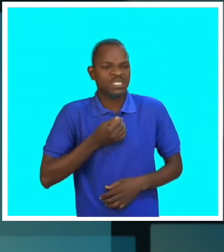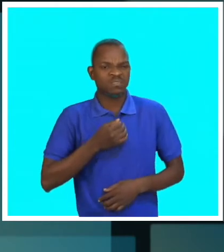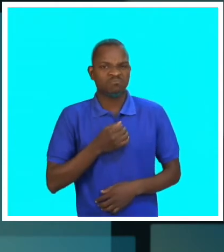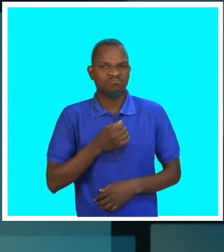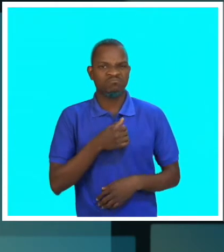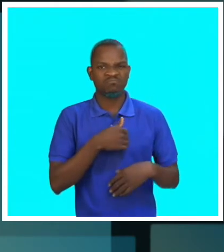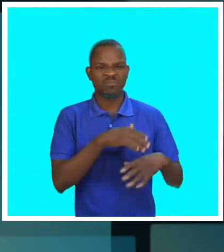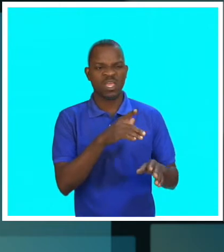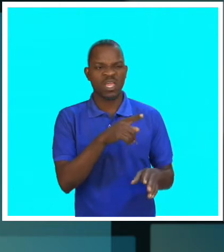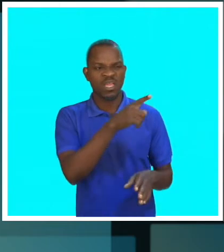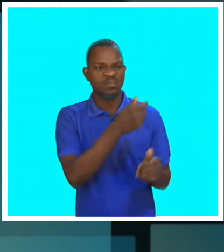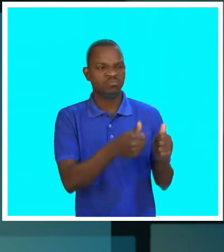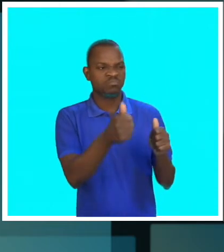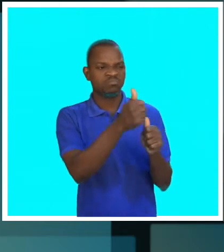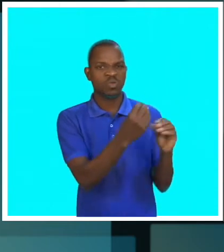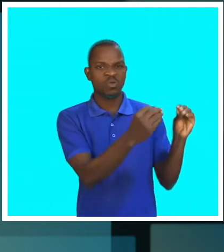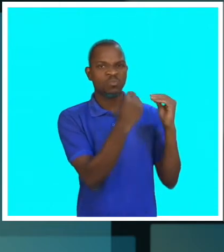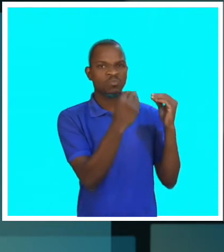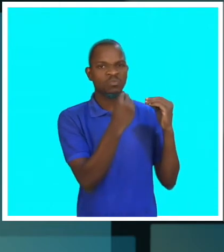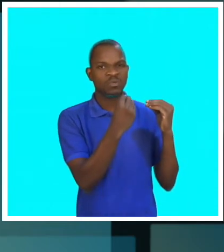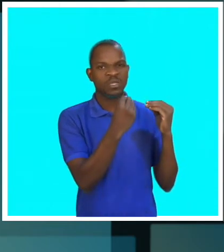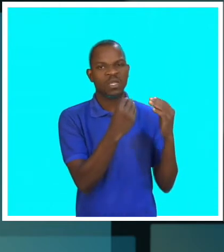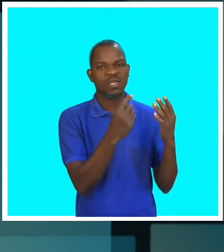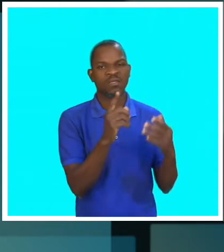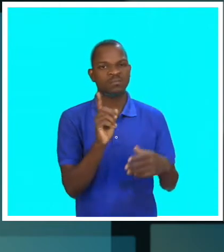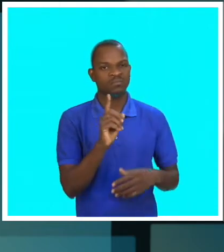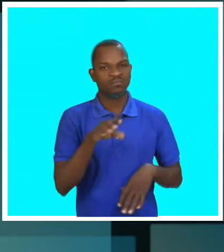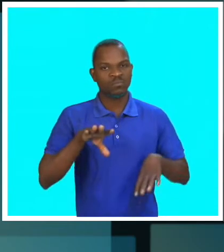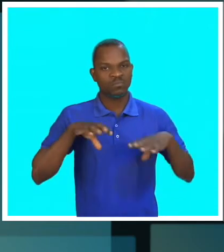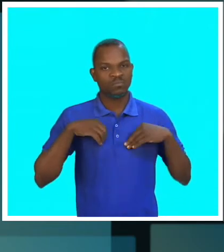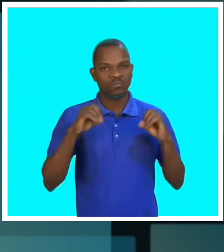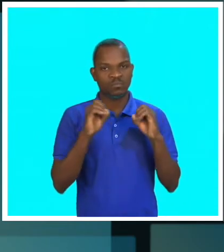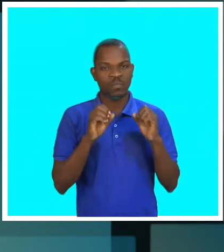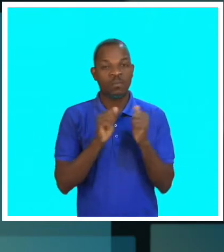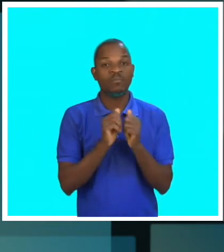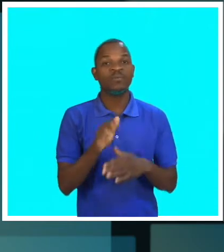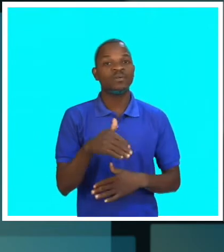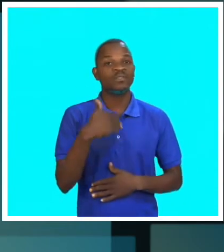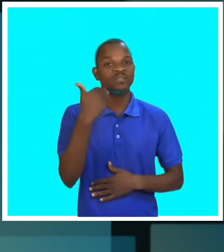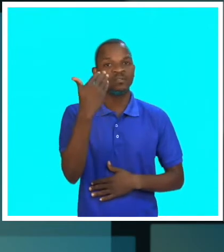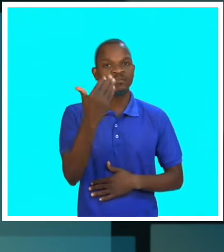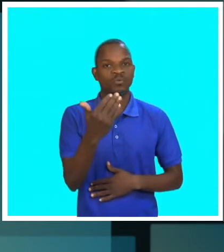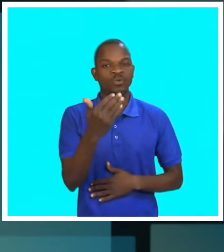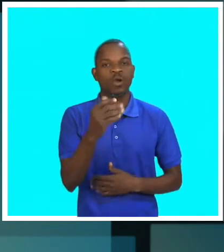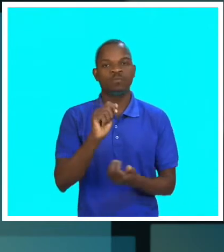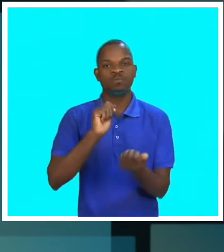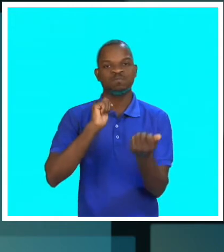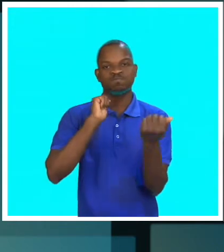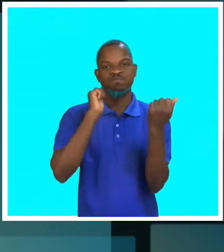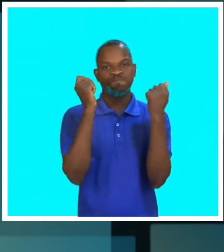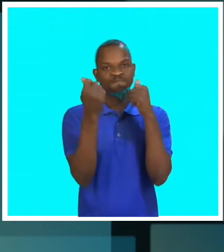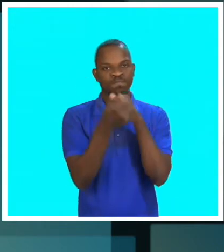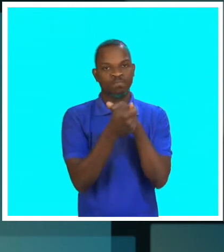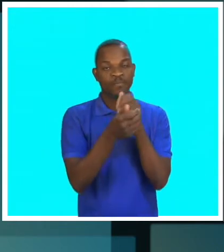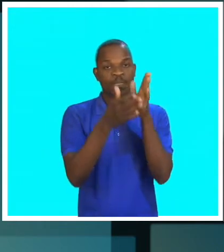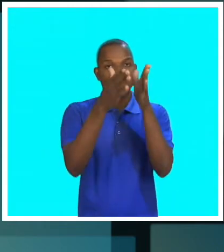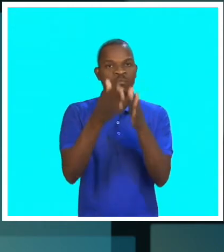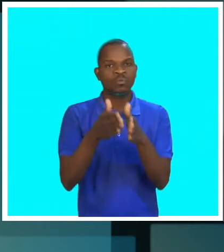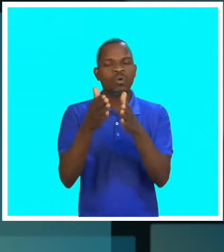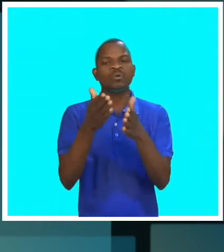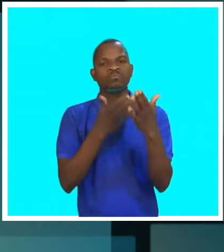mandados para aqui, eles quando chegavam viam uma mulher e não entravam em campo. Eu vou ser treinado com uma mulher. mas nos últimos